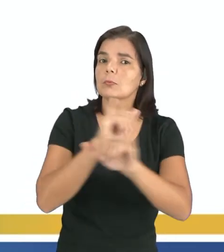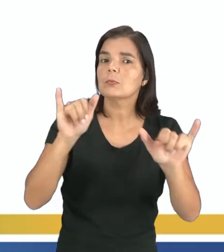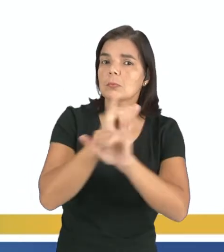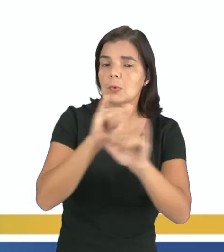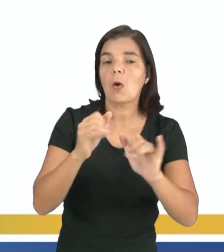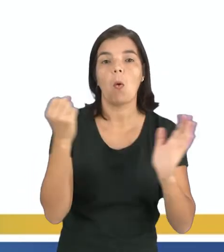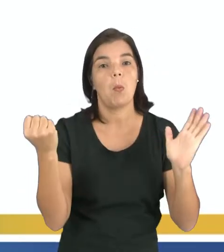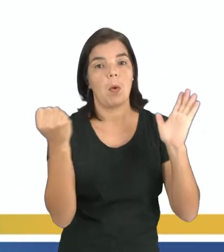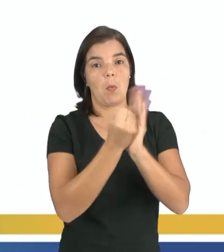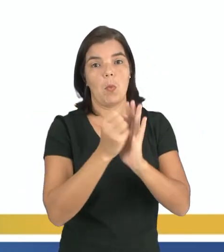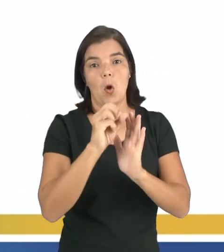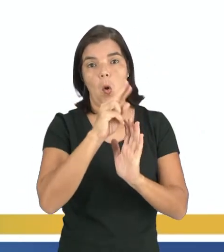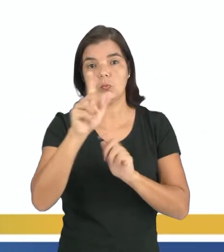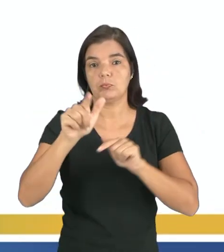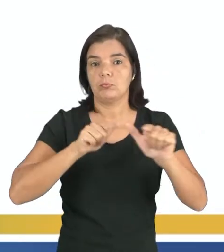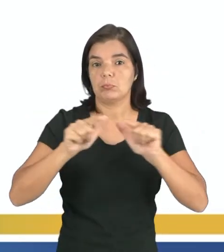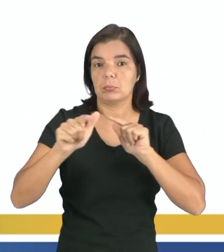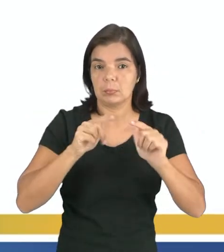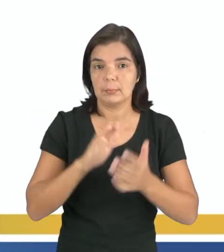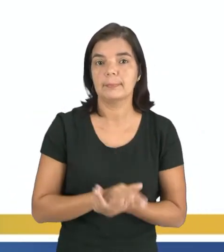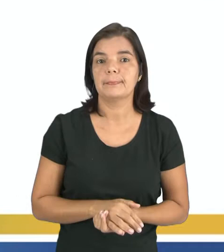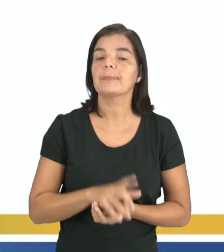uma marca ou um serviço.